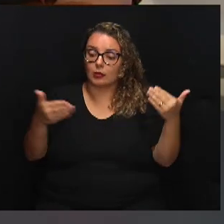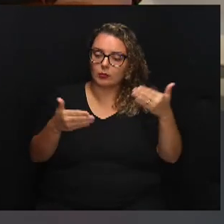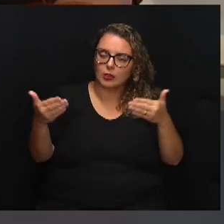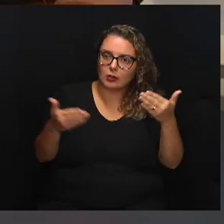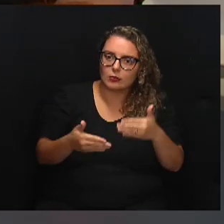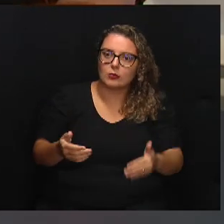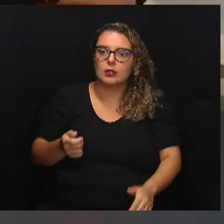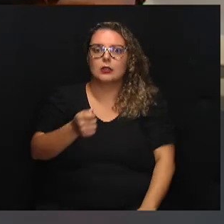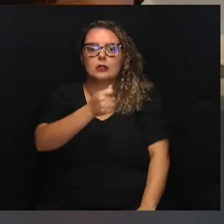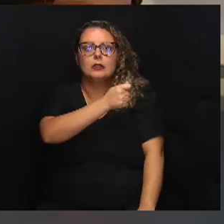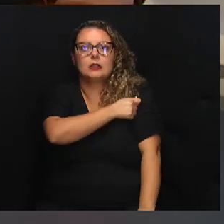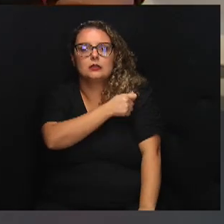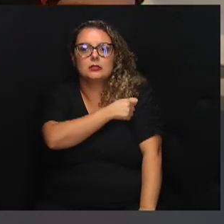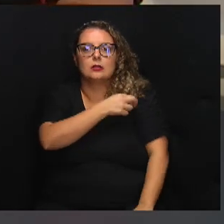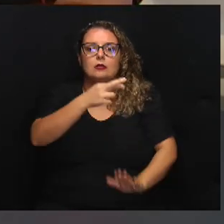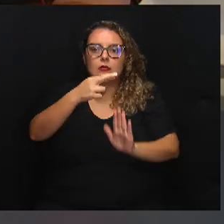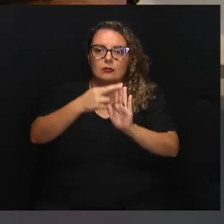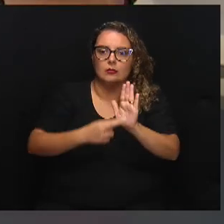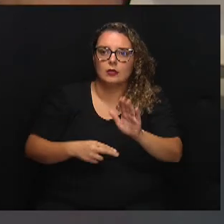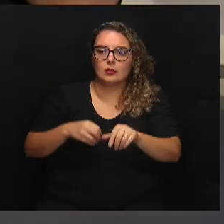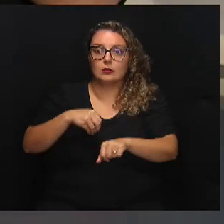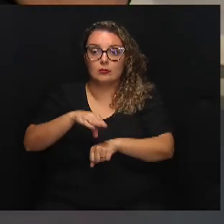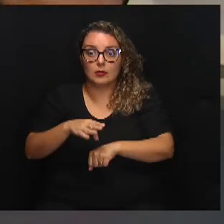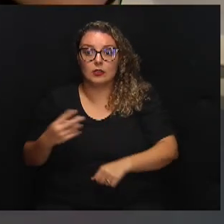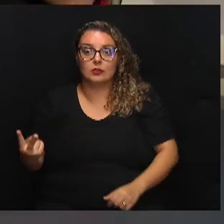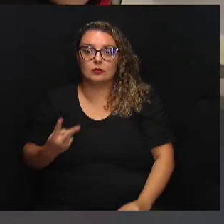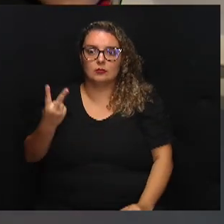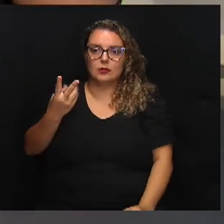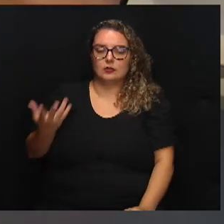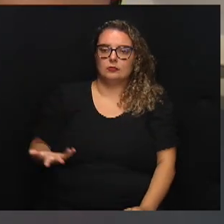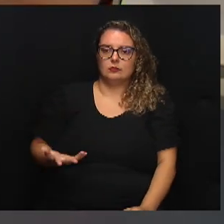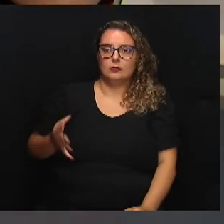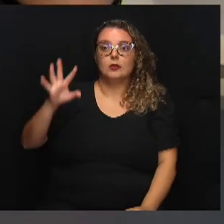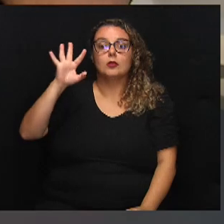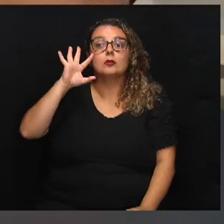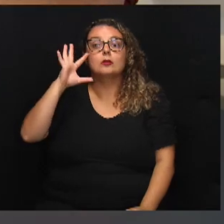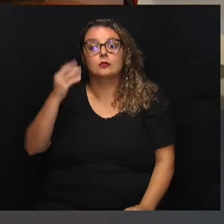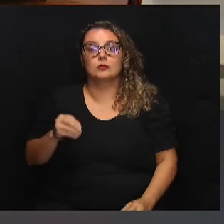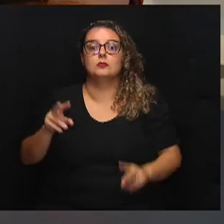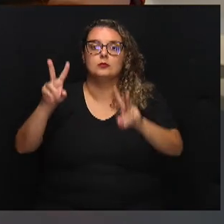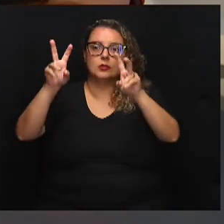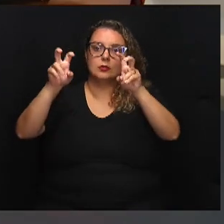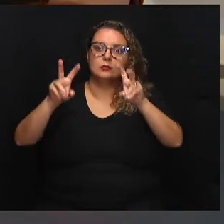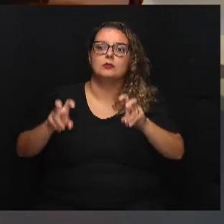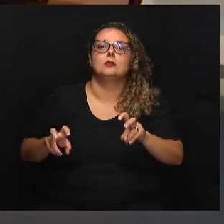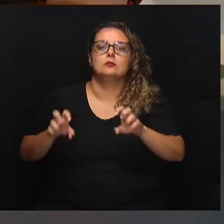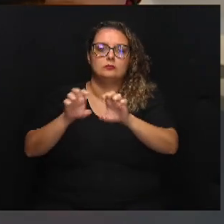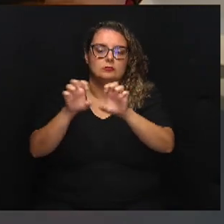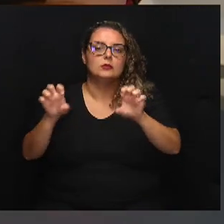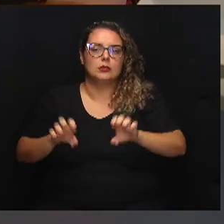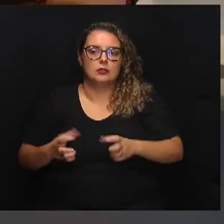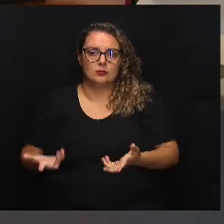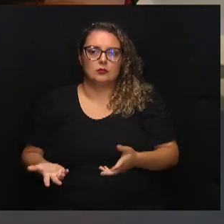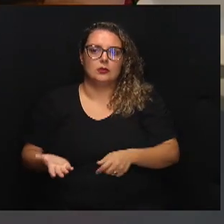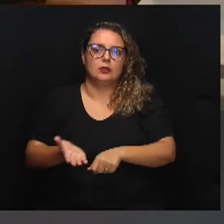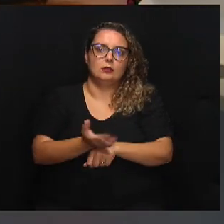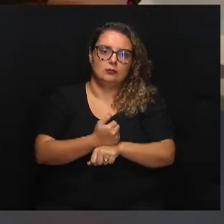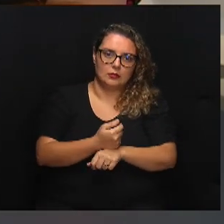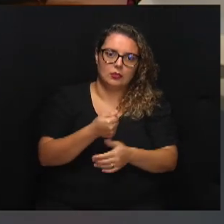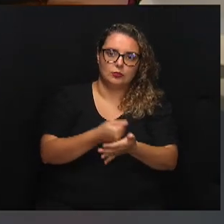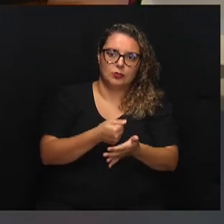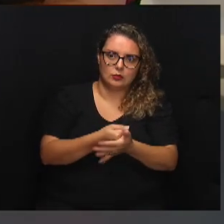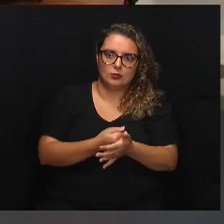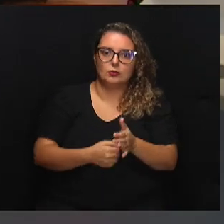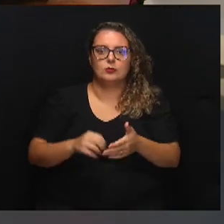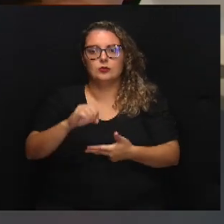de redação e uma dica muito valiosa aqui, o conhecimento dos temas e das estruturas anteriormente cobradas no